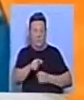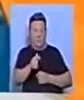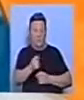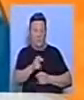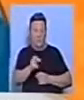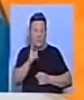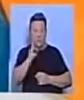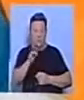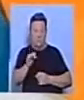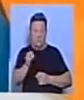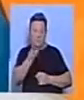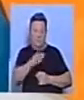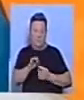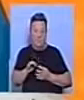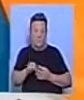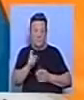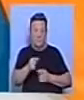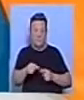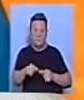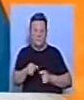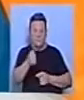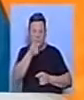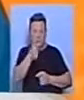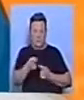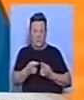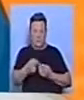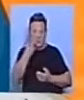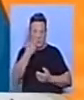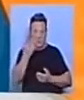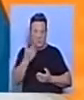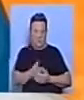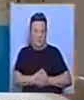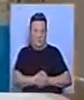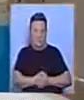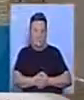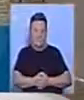anos mas por nós sobre este espaço recheado de história